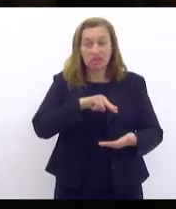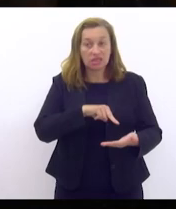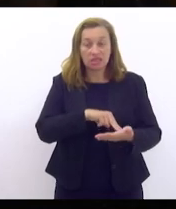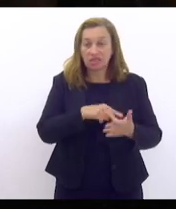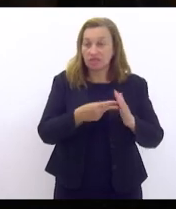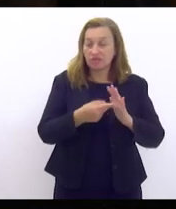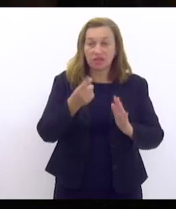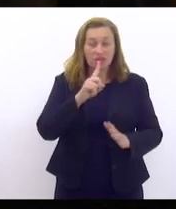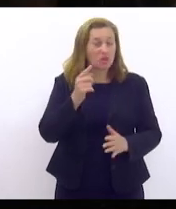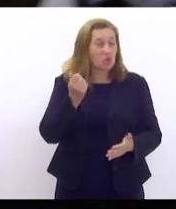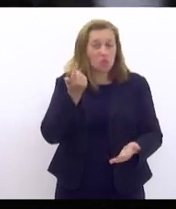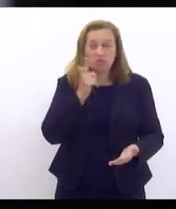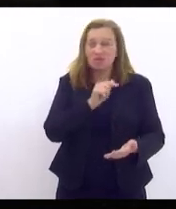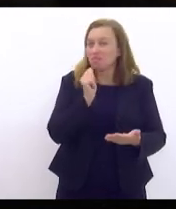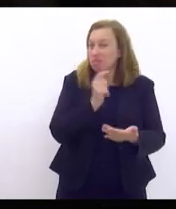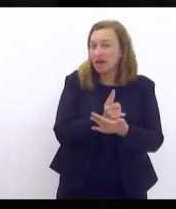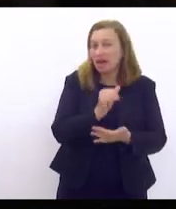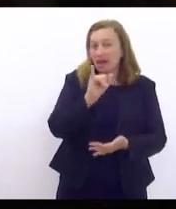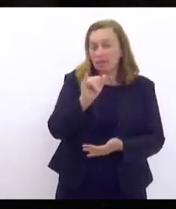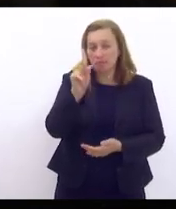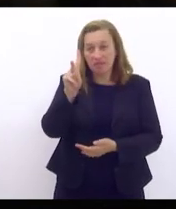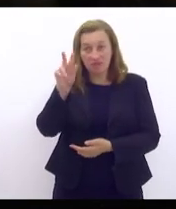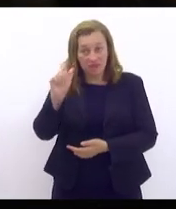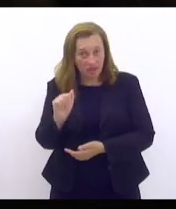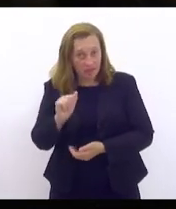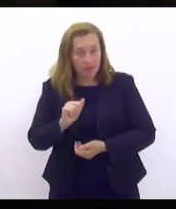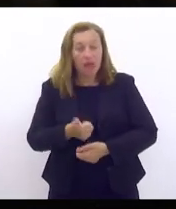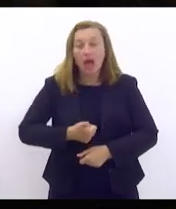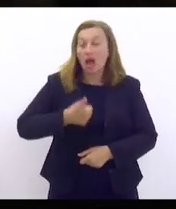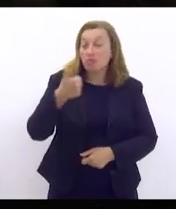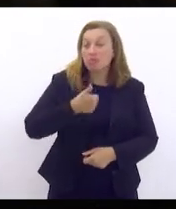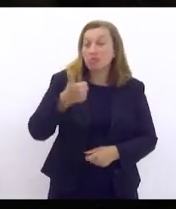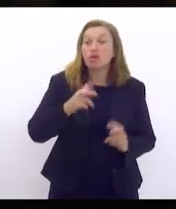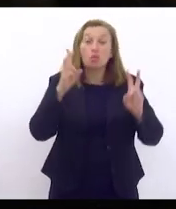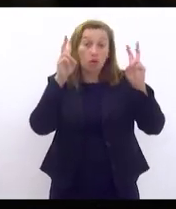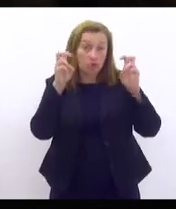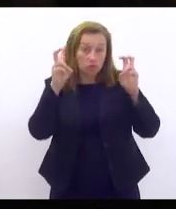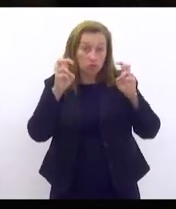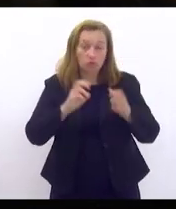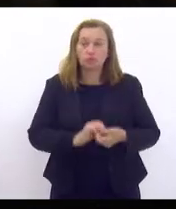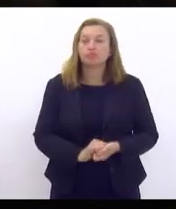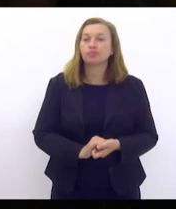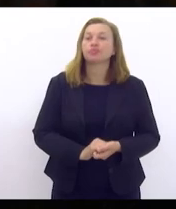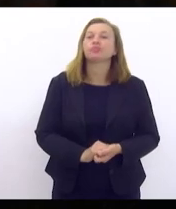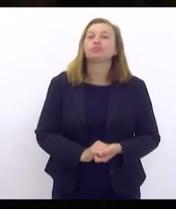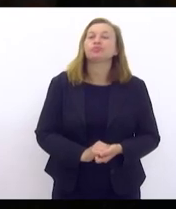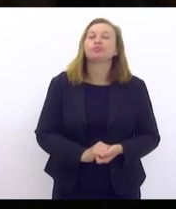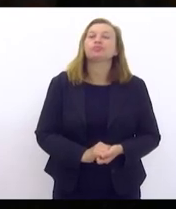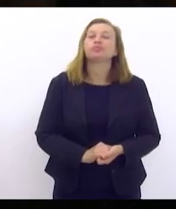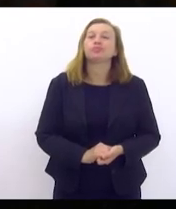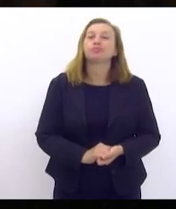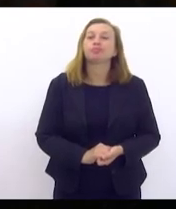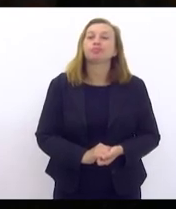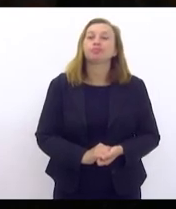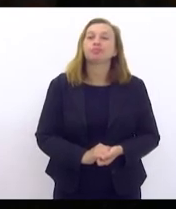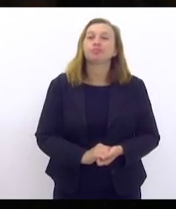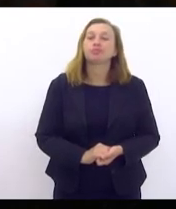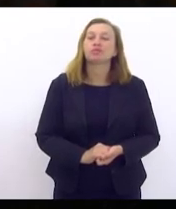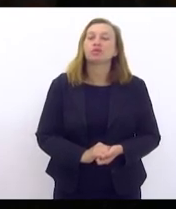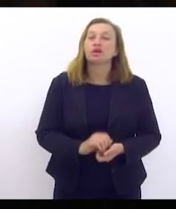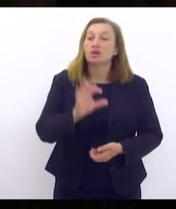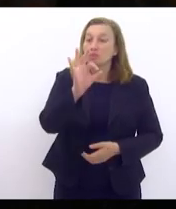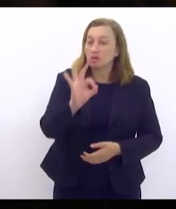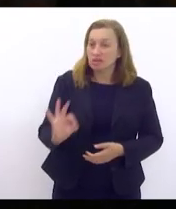não pagar de IPVA a primeira questão é que a nossa alíquota